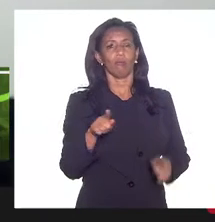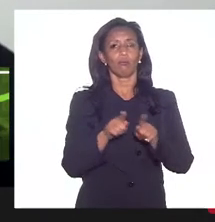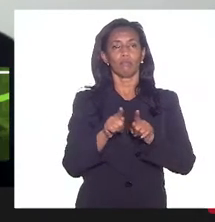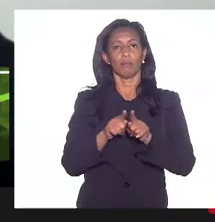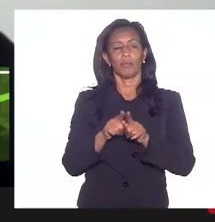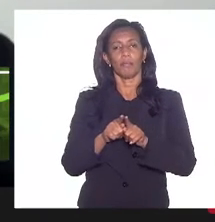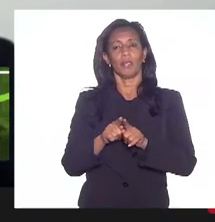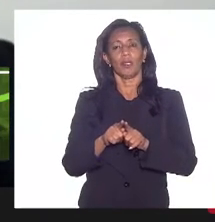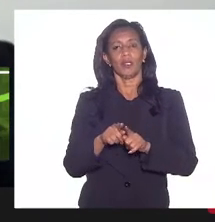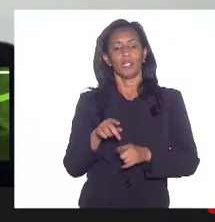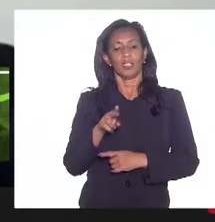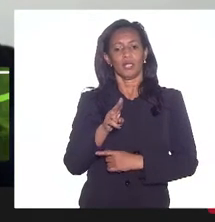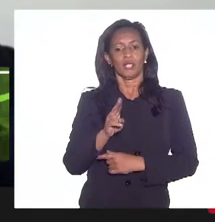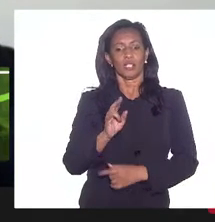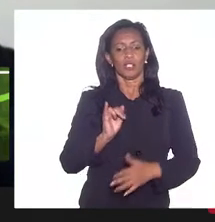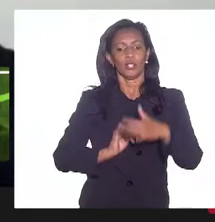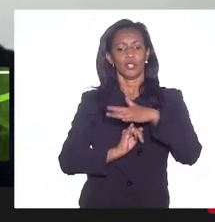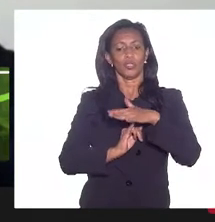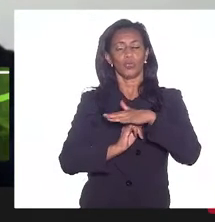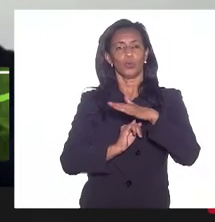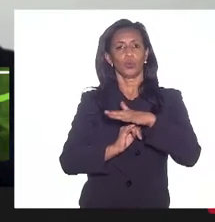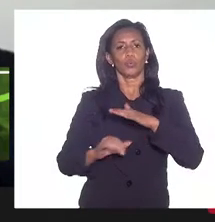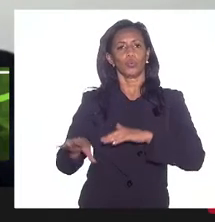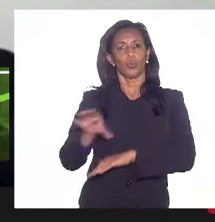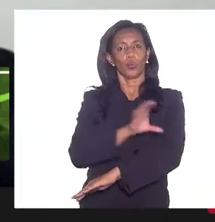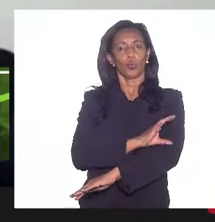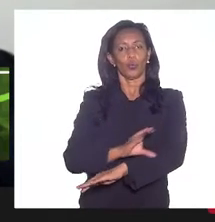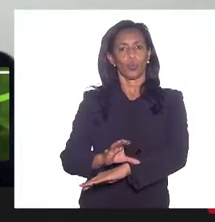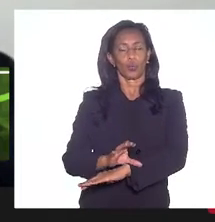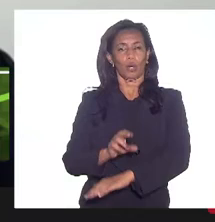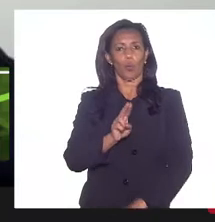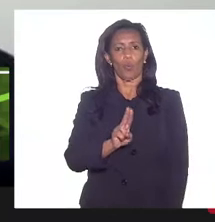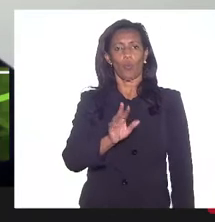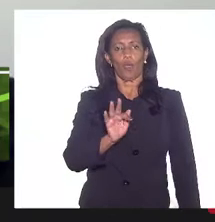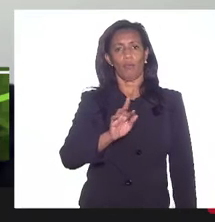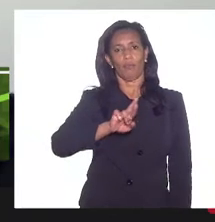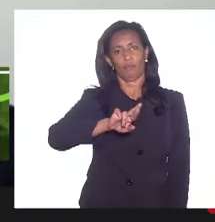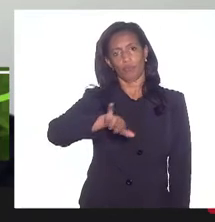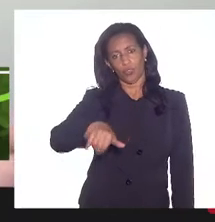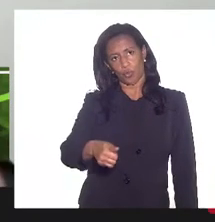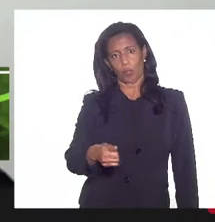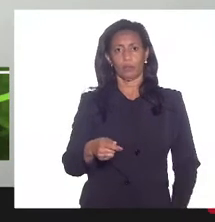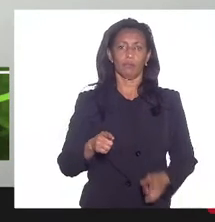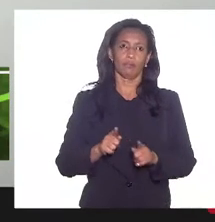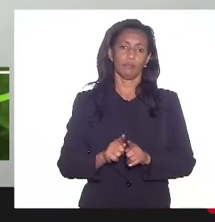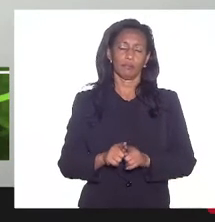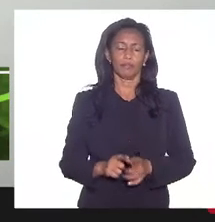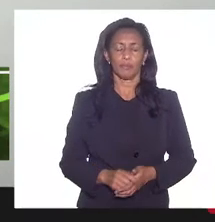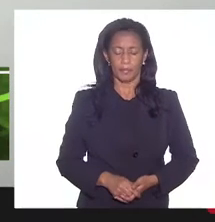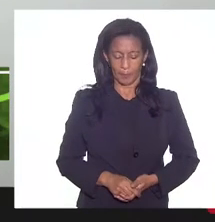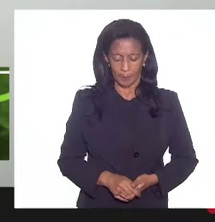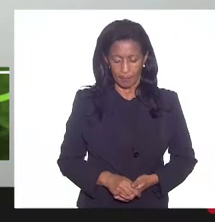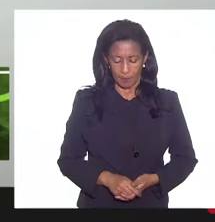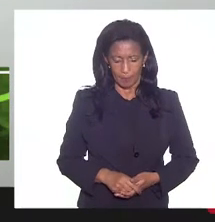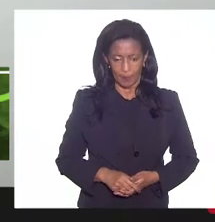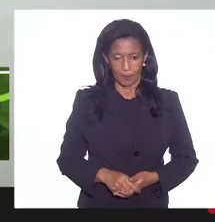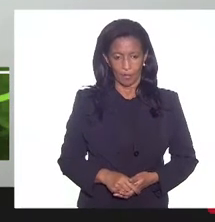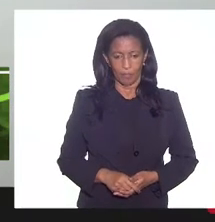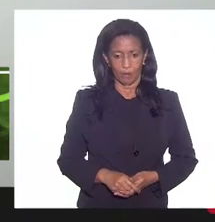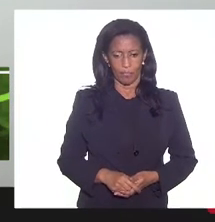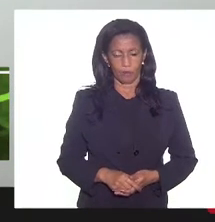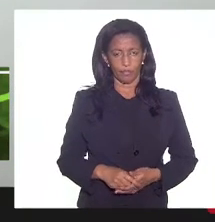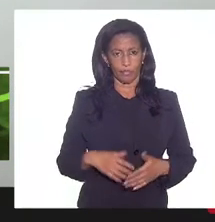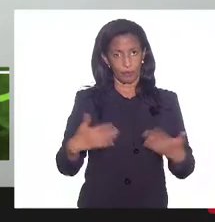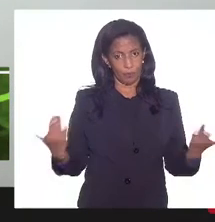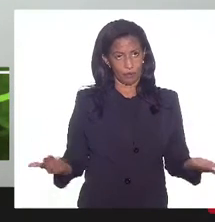do Instituto Federal de Educação, Ciência e Tecnologia do Rio de Janeiro, UFRJ. Bem, eu quero dizer de